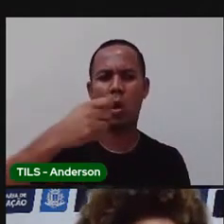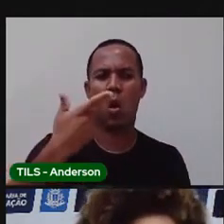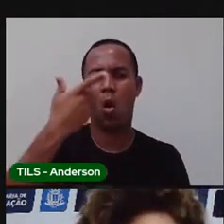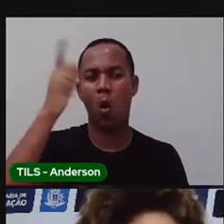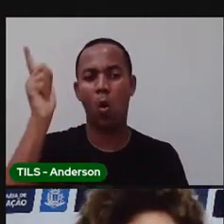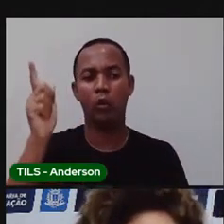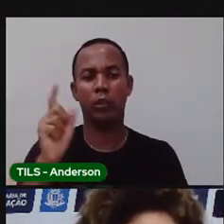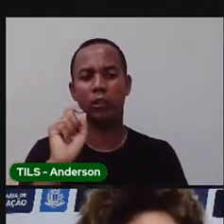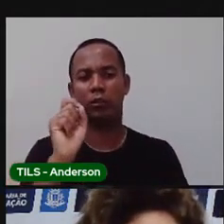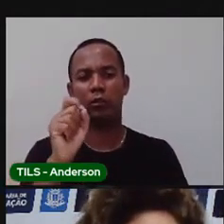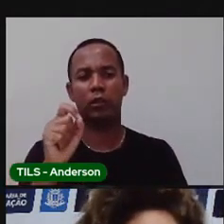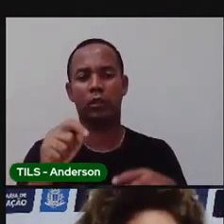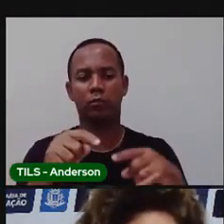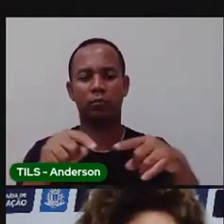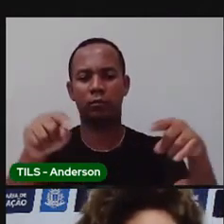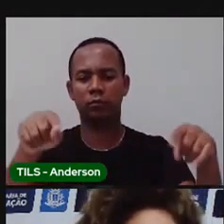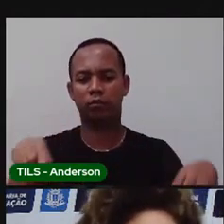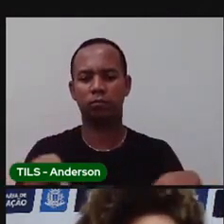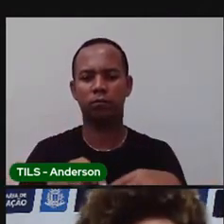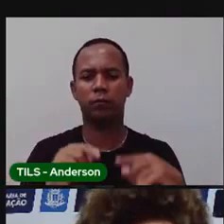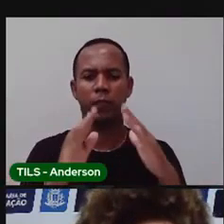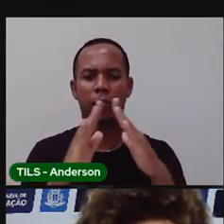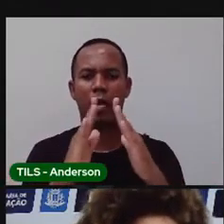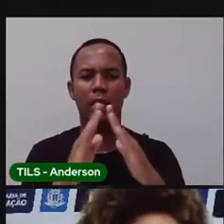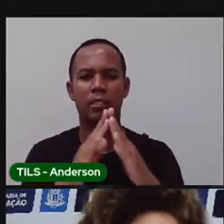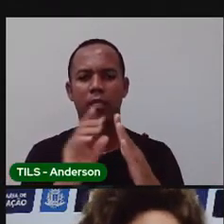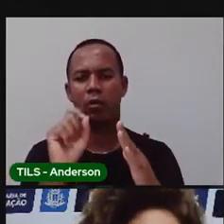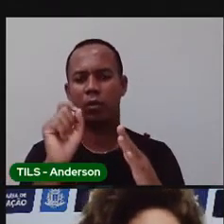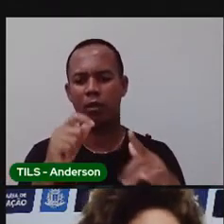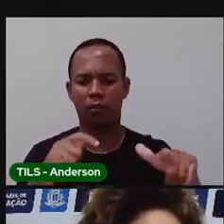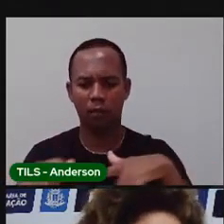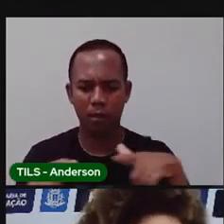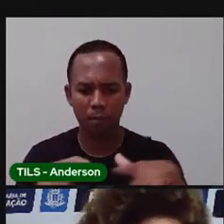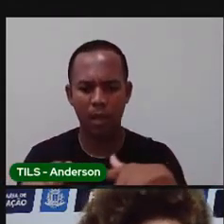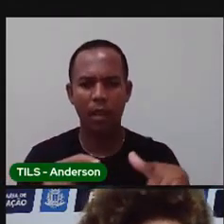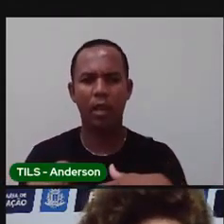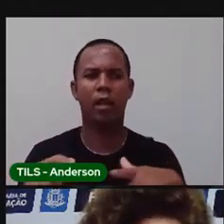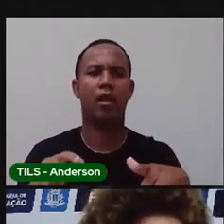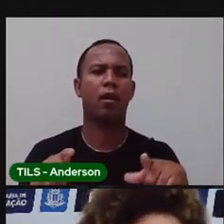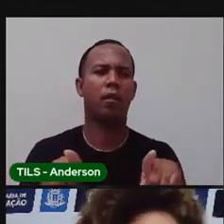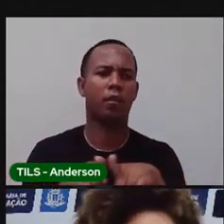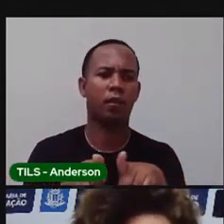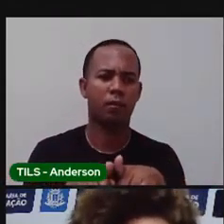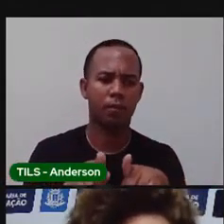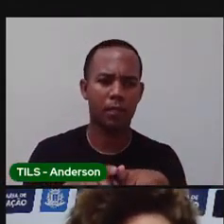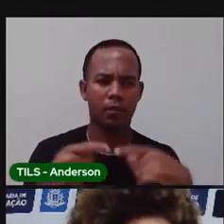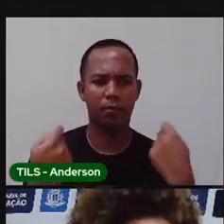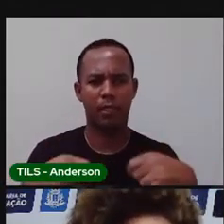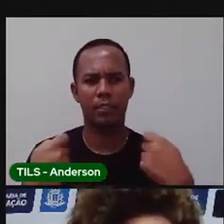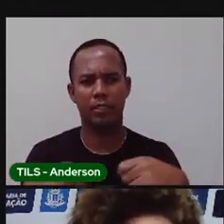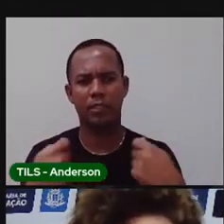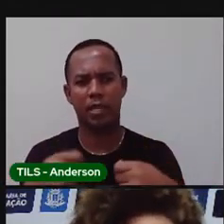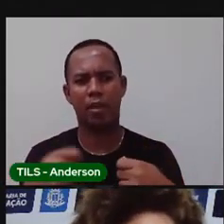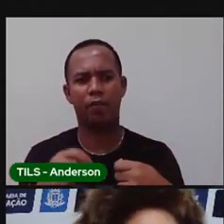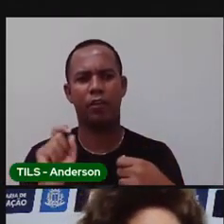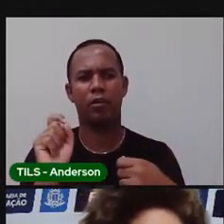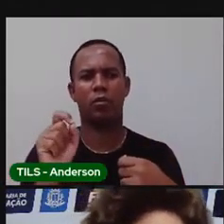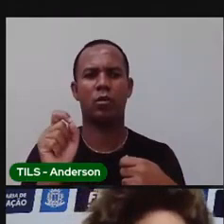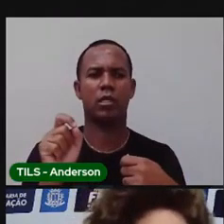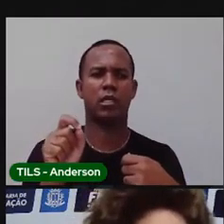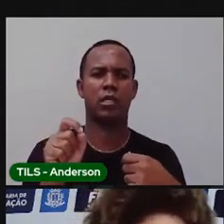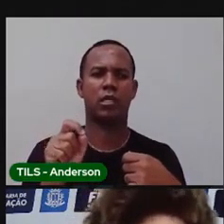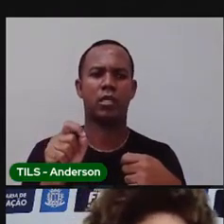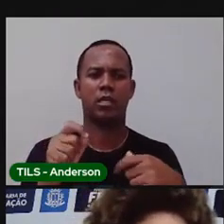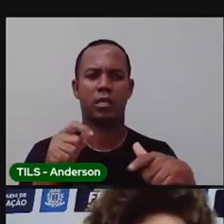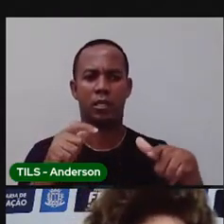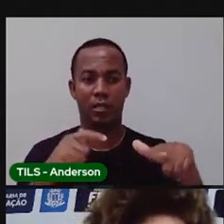concentraram dentro do ambiente da casa para poder trabalhar. Outras pessoas, na verdade, precisaram desenvolver atividades